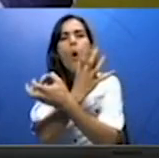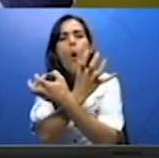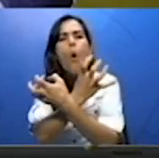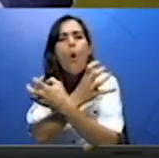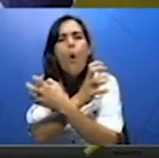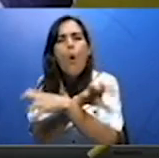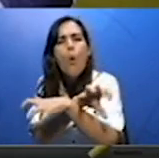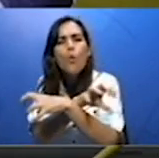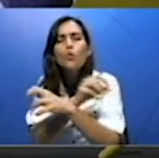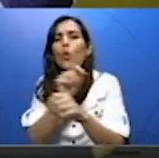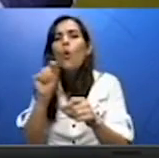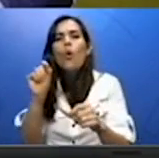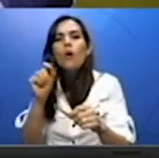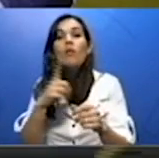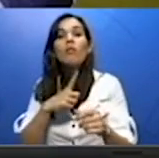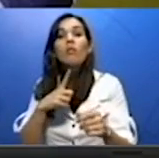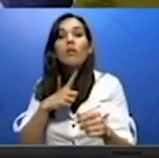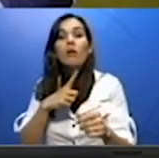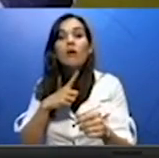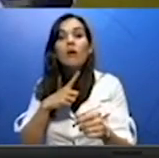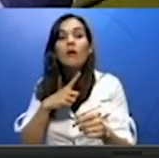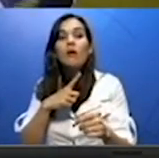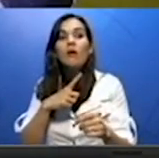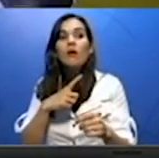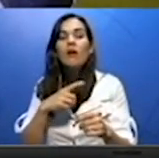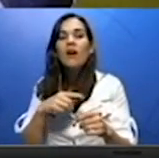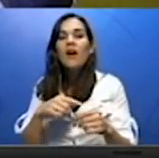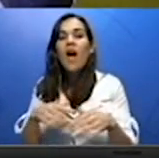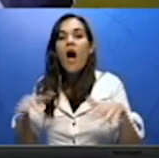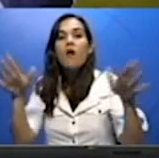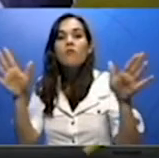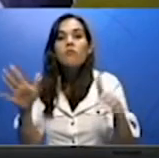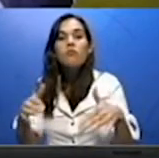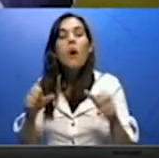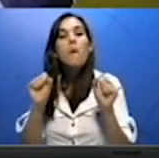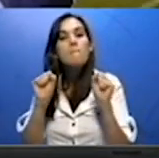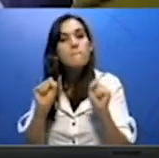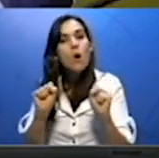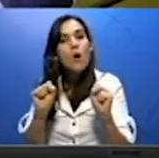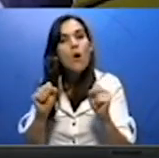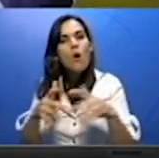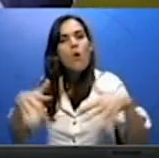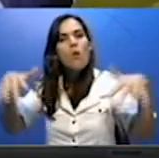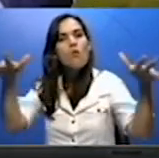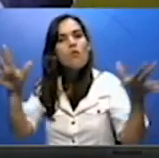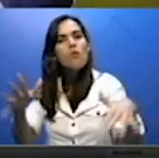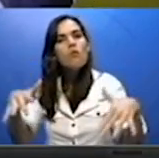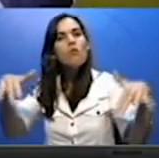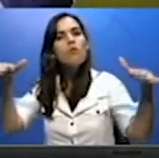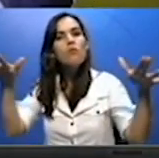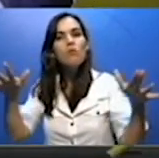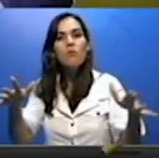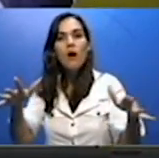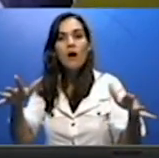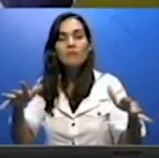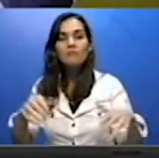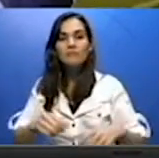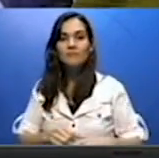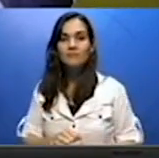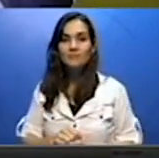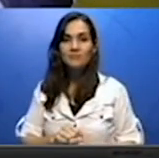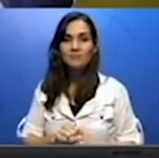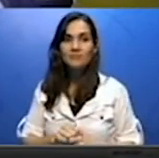ossos pneumáticos são ossos leves que possibilitam o voo desse deles se tivessem ossos pesados e densos não seria possível